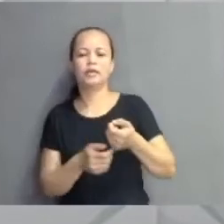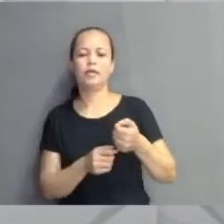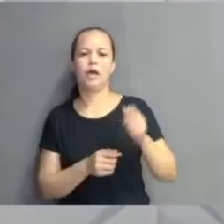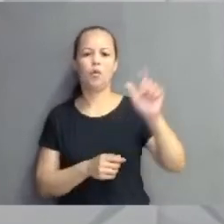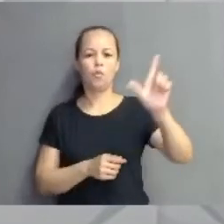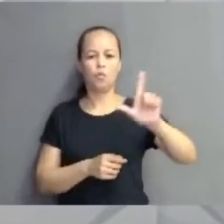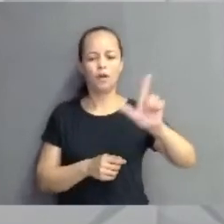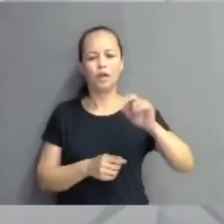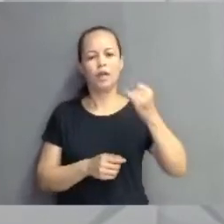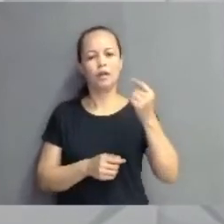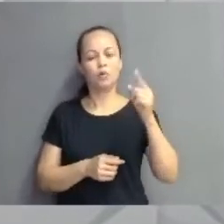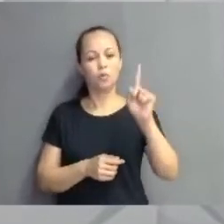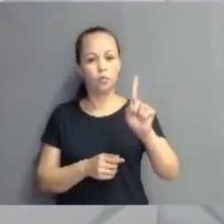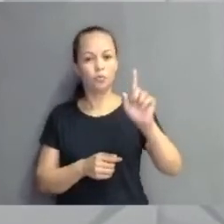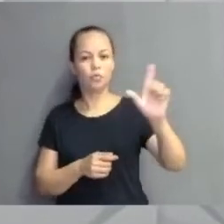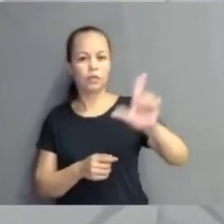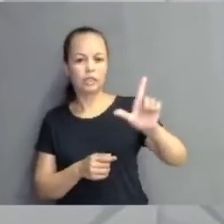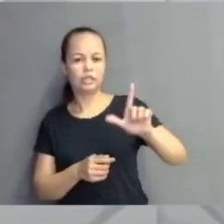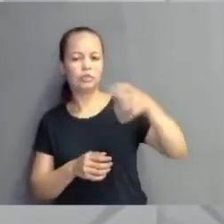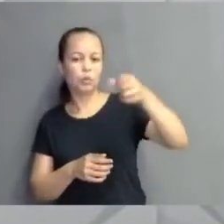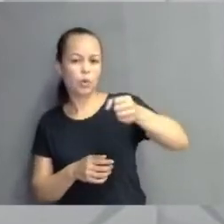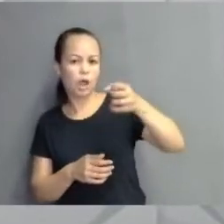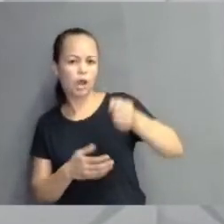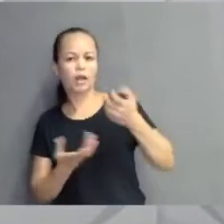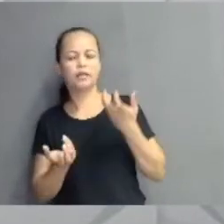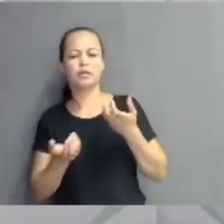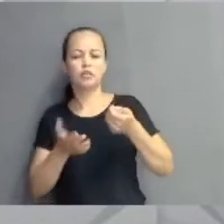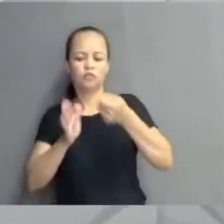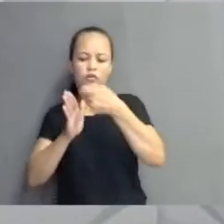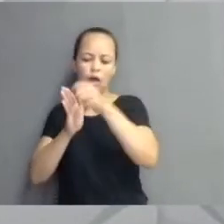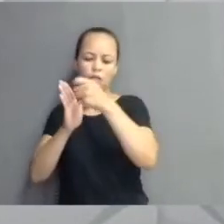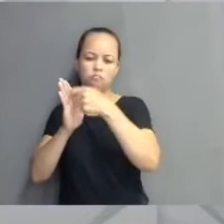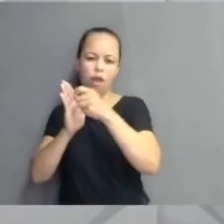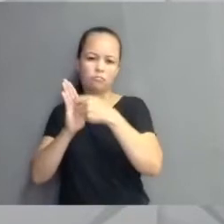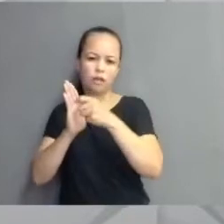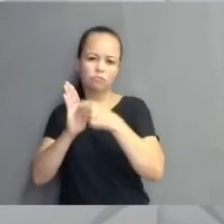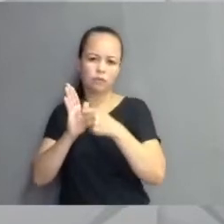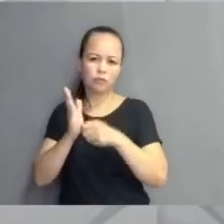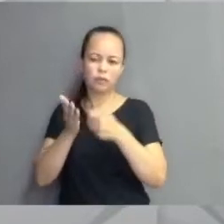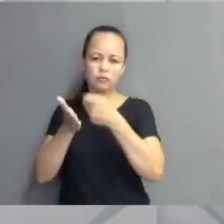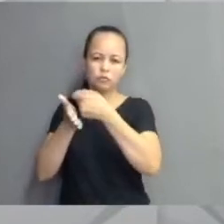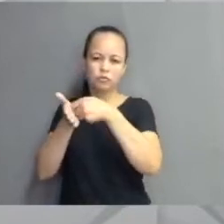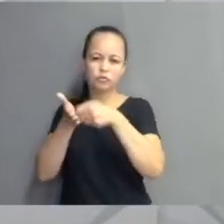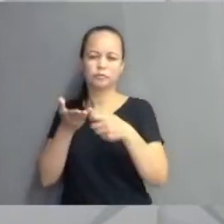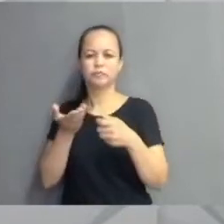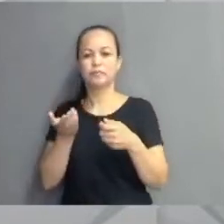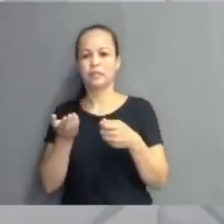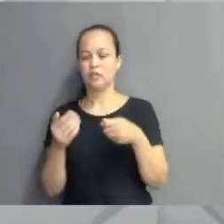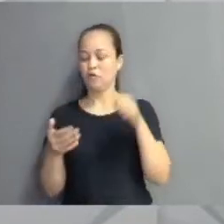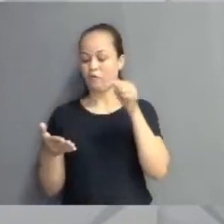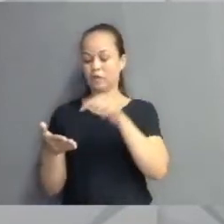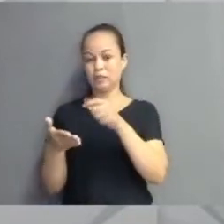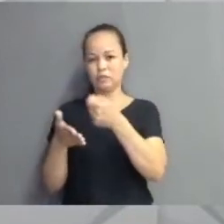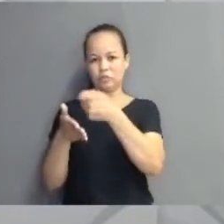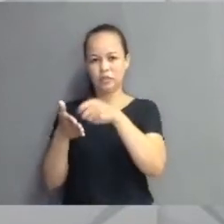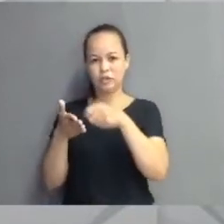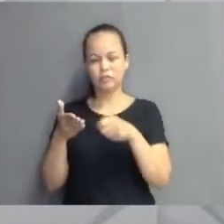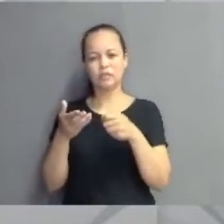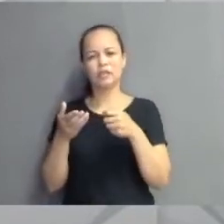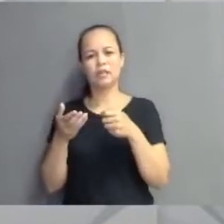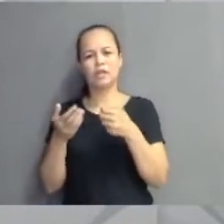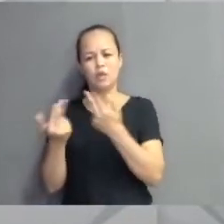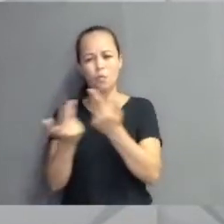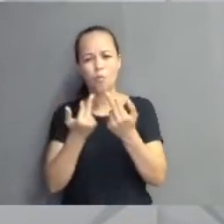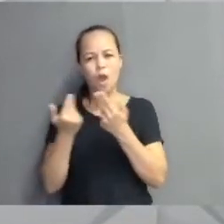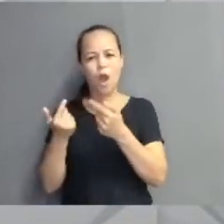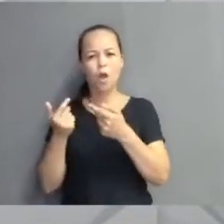e aí você vai descrevendo aquela receita de bolo ali eu não vou escrever essa receita da mesma forma que eu vou escrever uma poesia